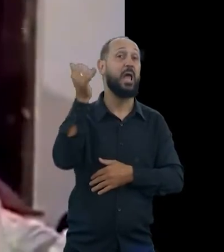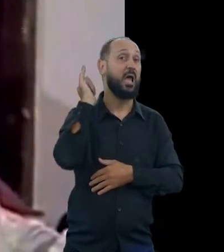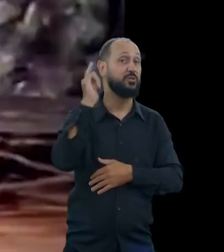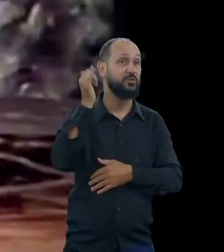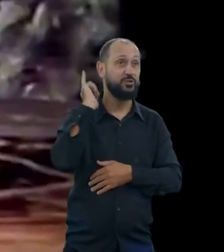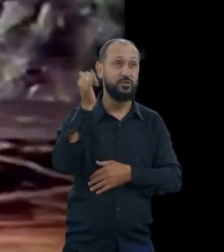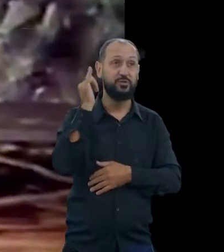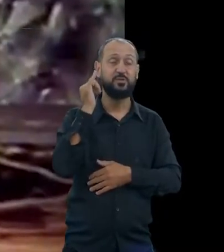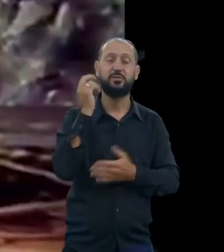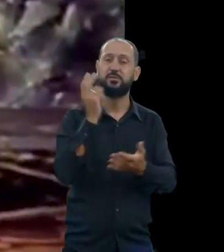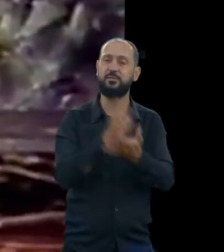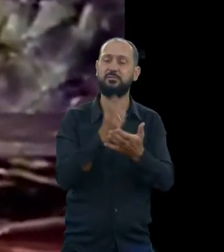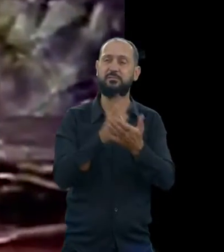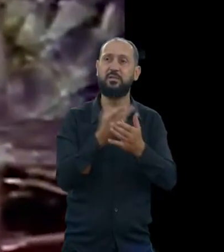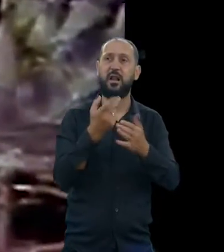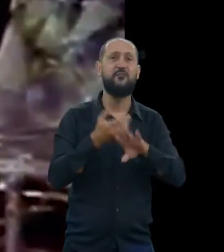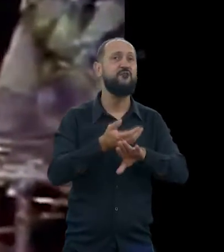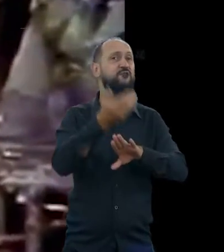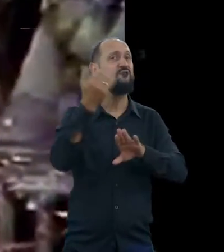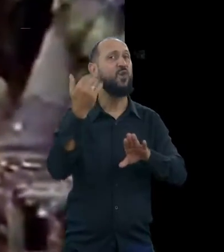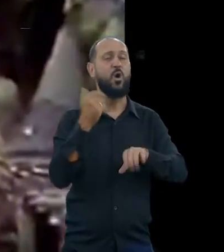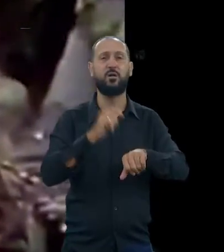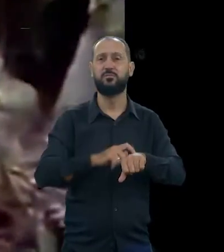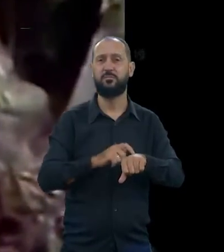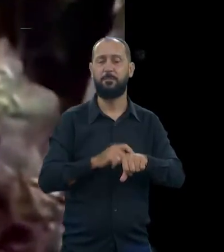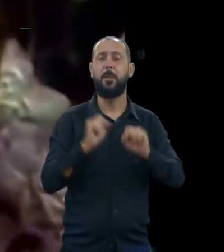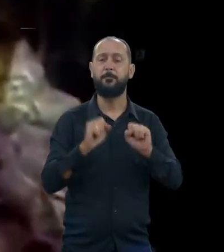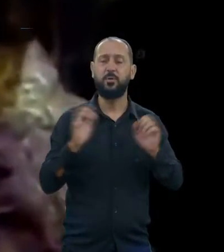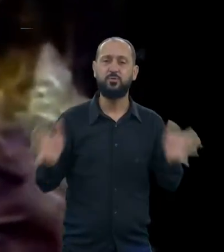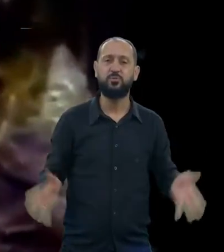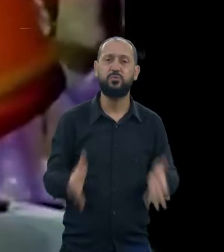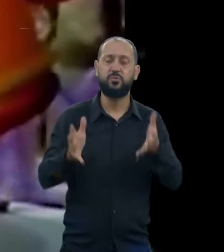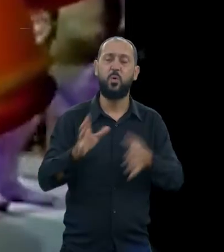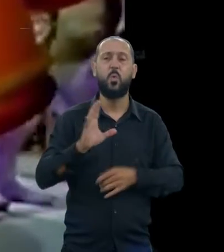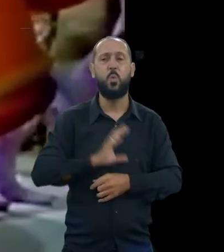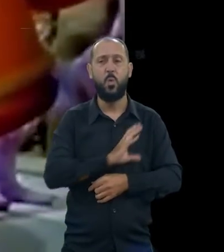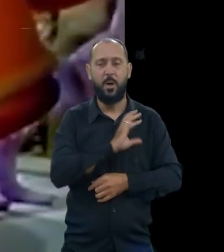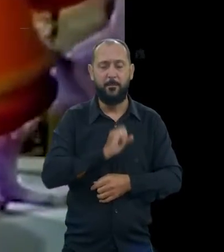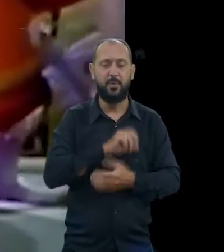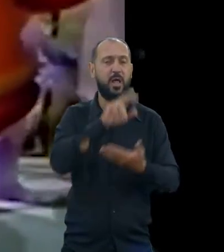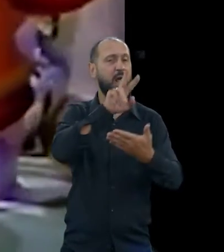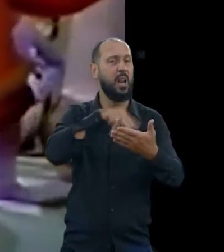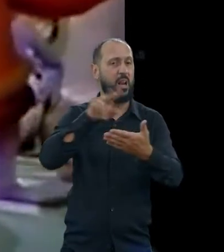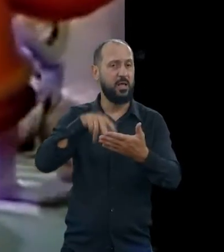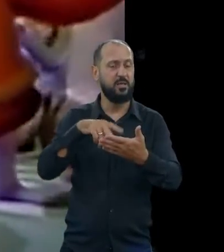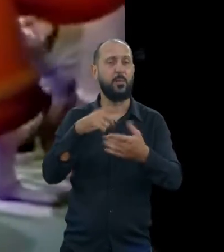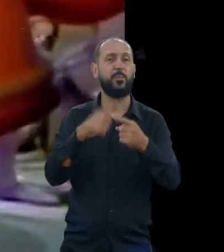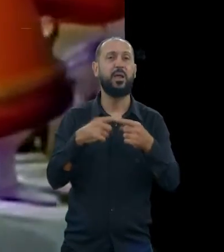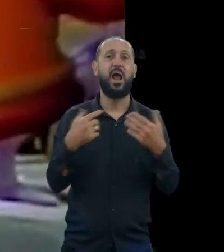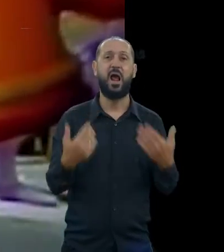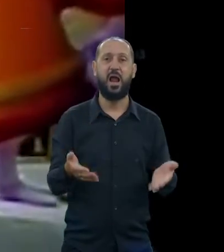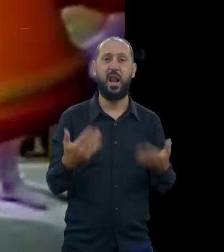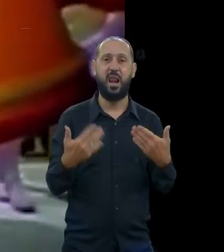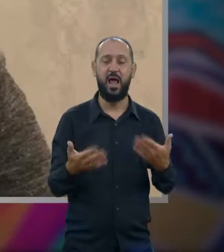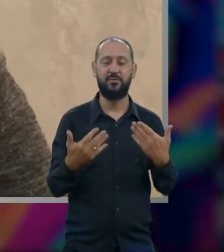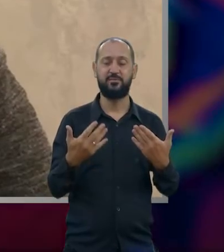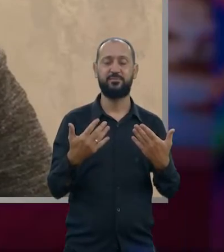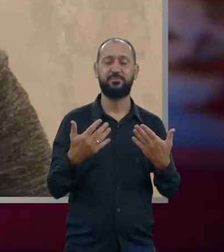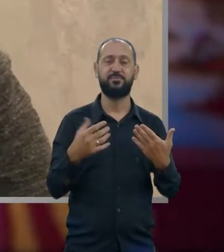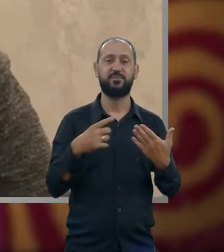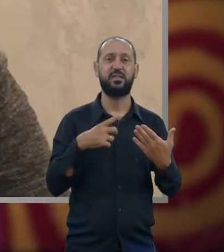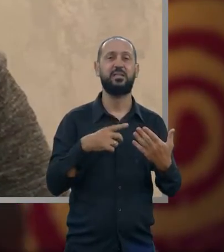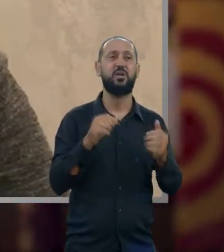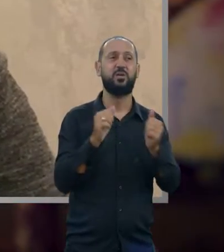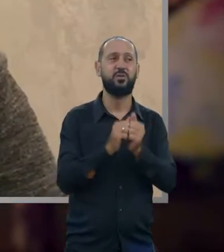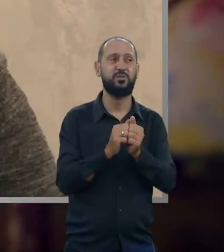elas são atemporais e elas podem estimular o amor à leitura por serem leves e por trazerem